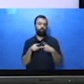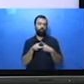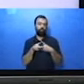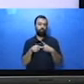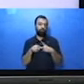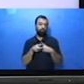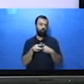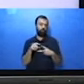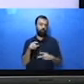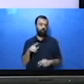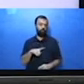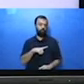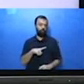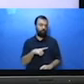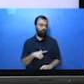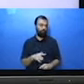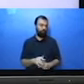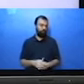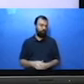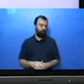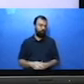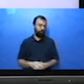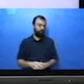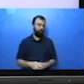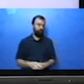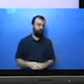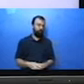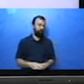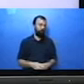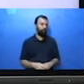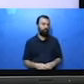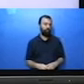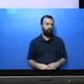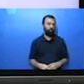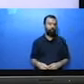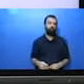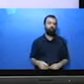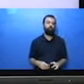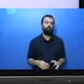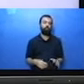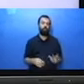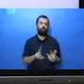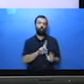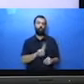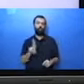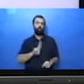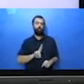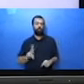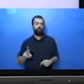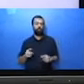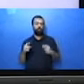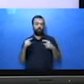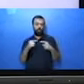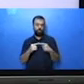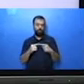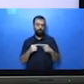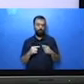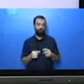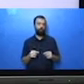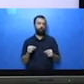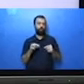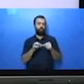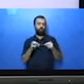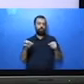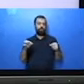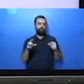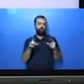formas geométricas poligonais variam de acordo com a quantidade de lados que o objeto apresenta.